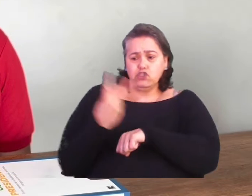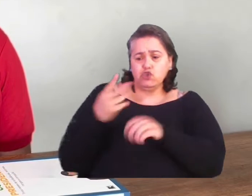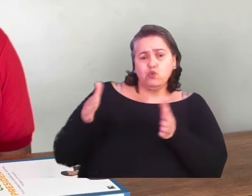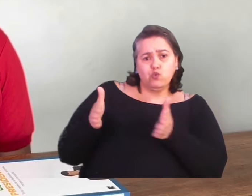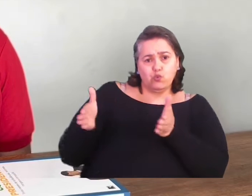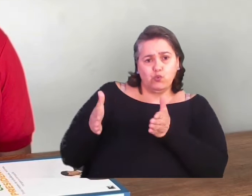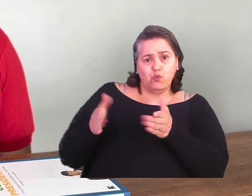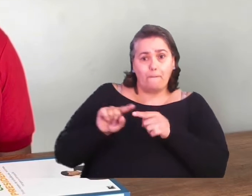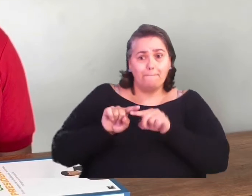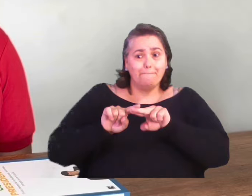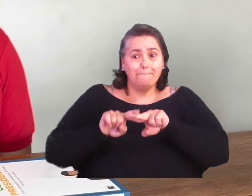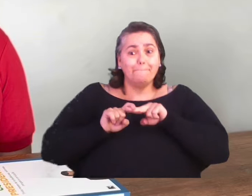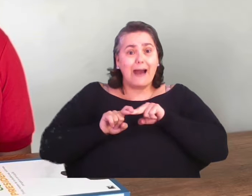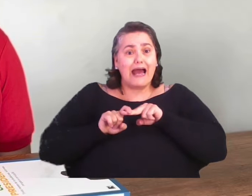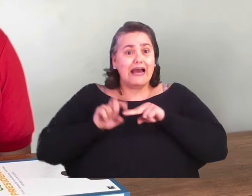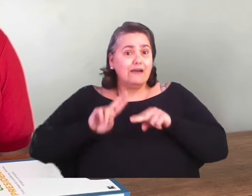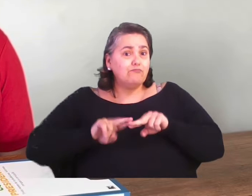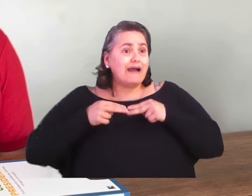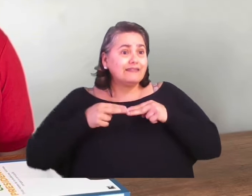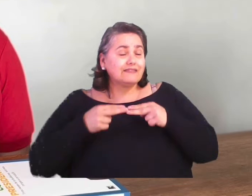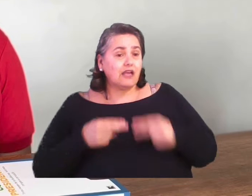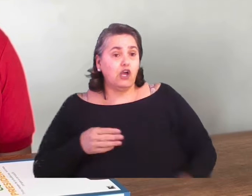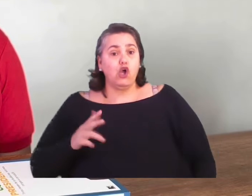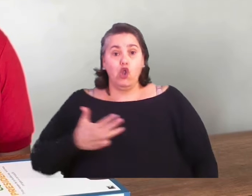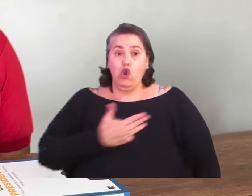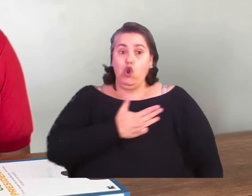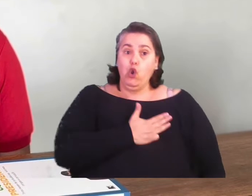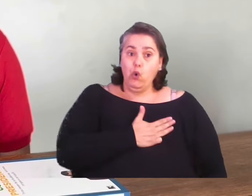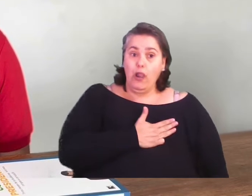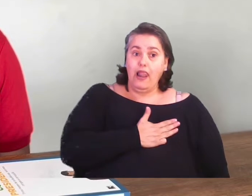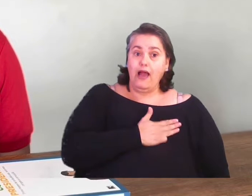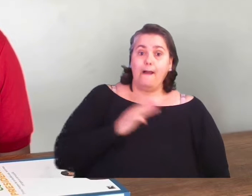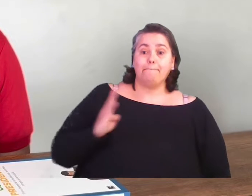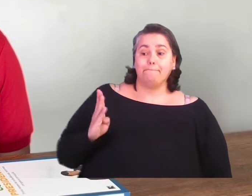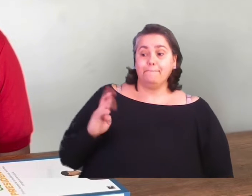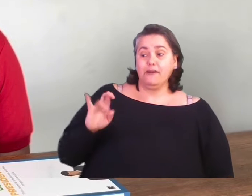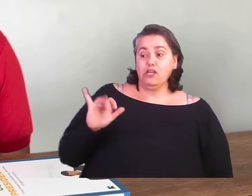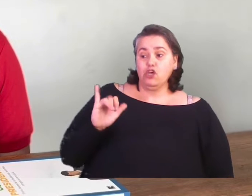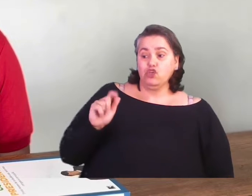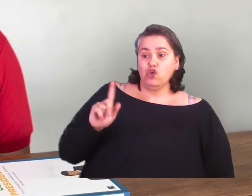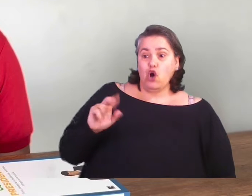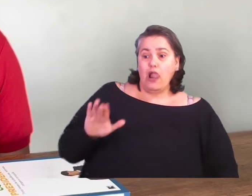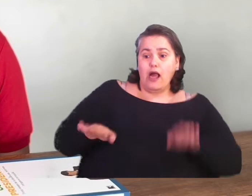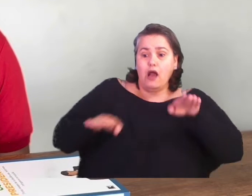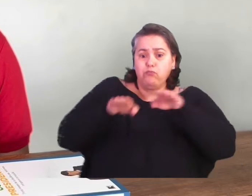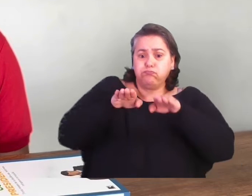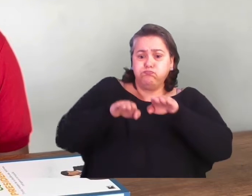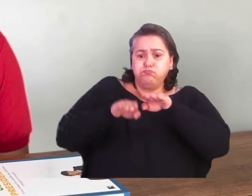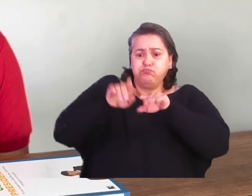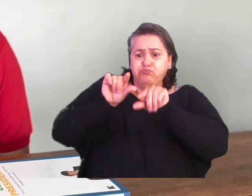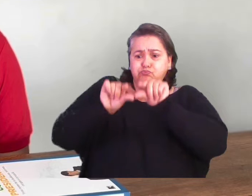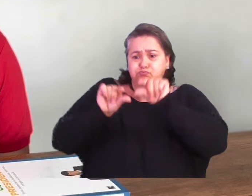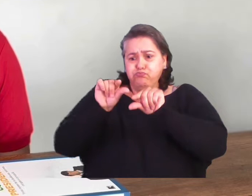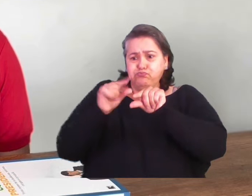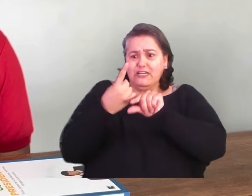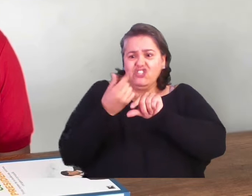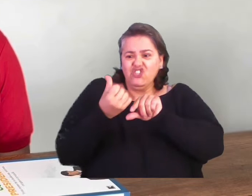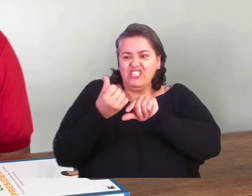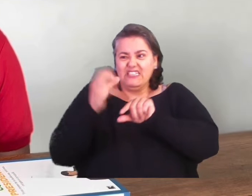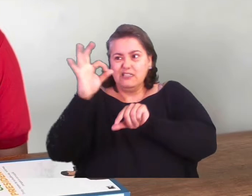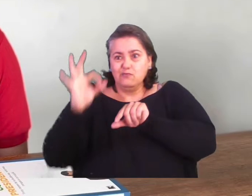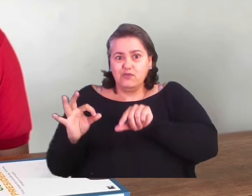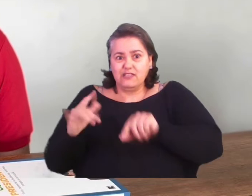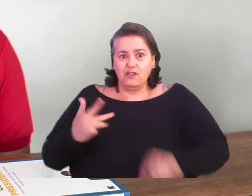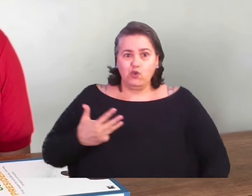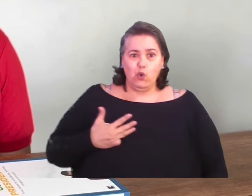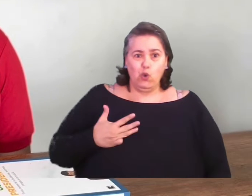é que Lula e Brizola desempataram nas casas decimais, ambos com 16%, mas